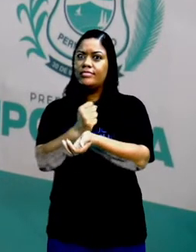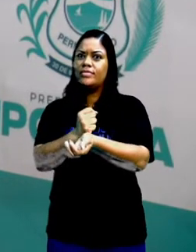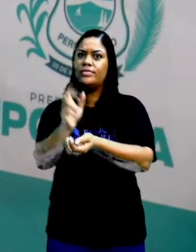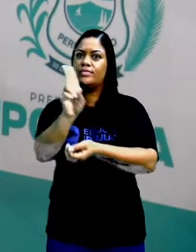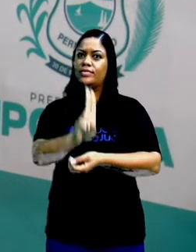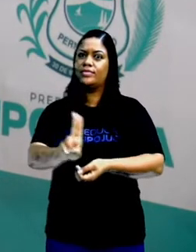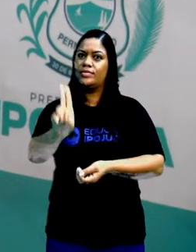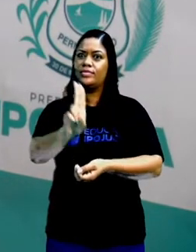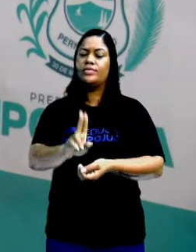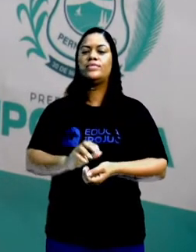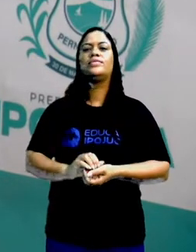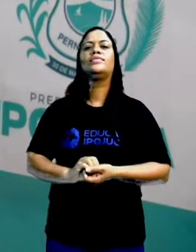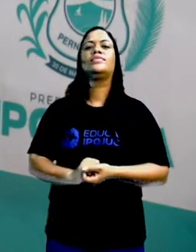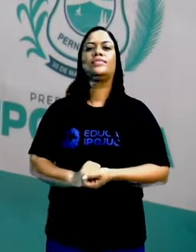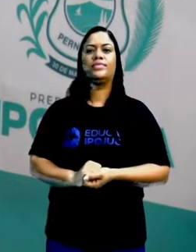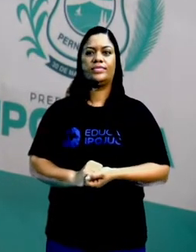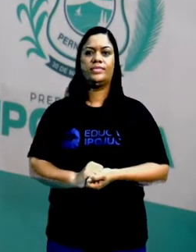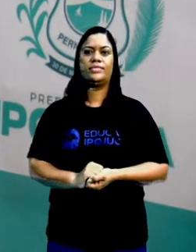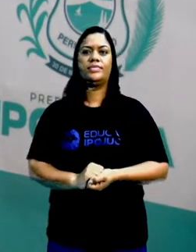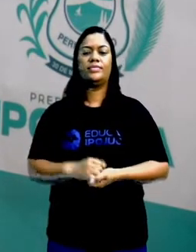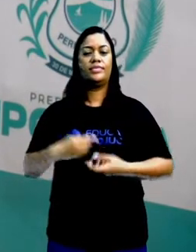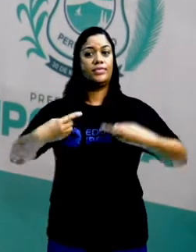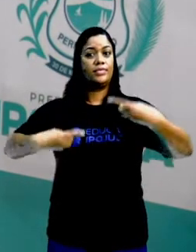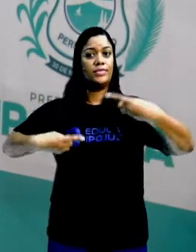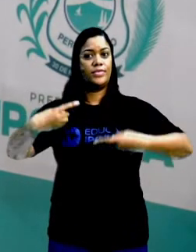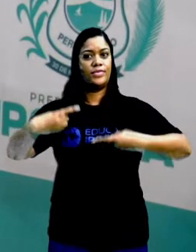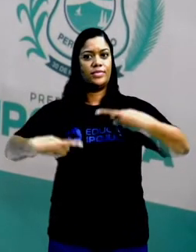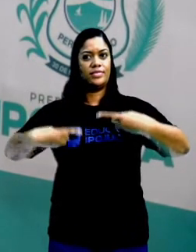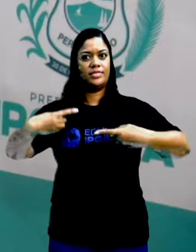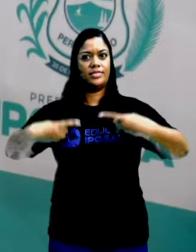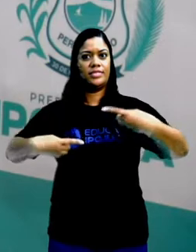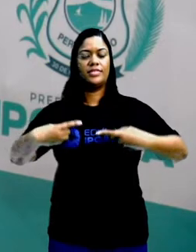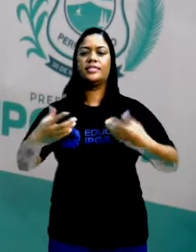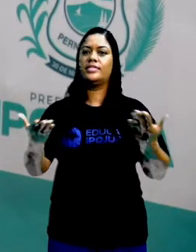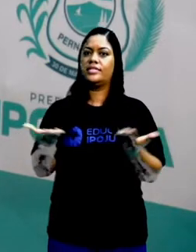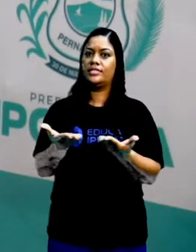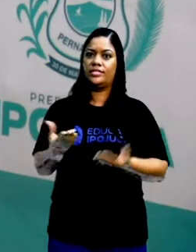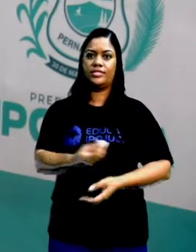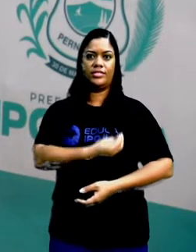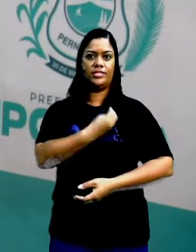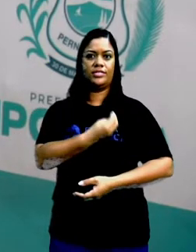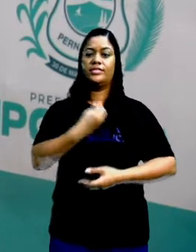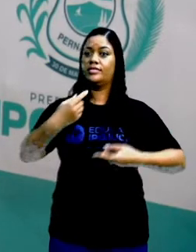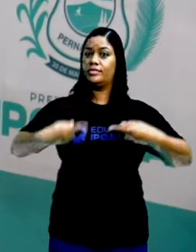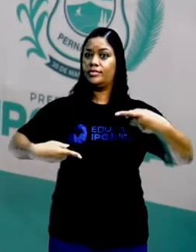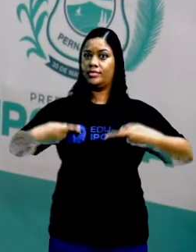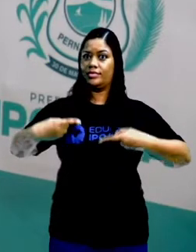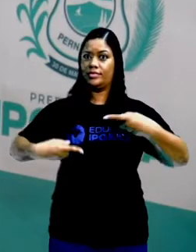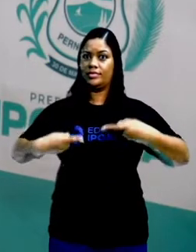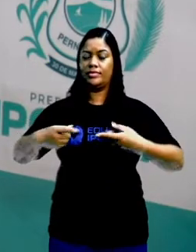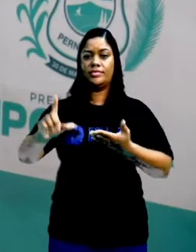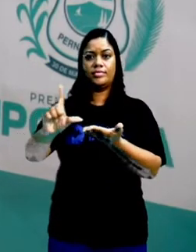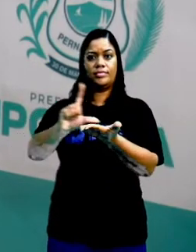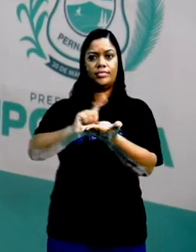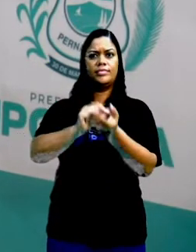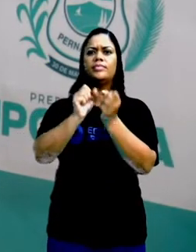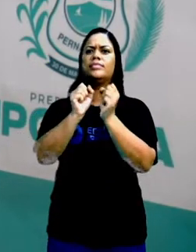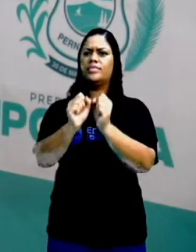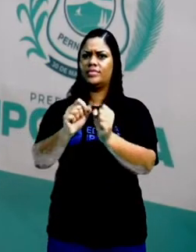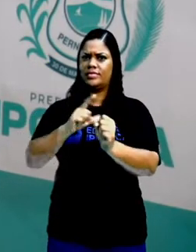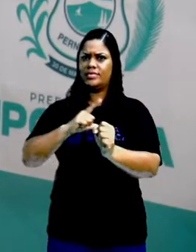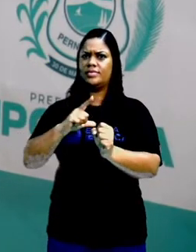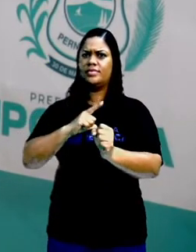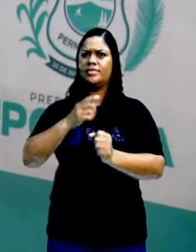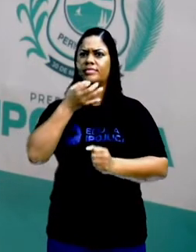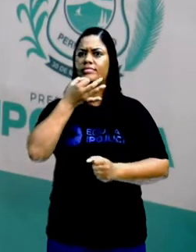né A questão política né Agora nós estamos o momento político é tão um artigo pode trazer a